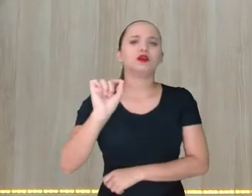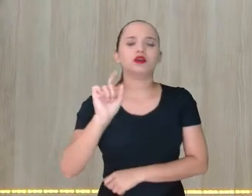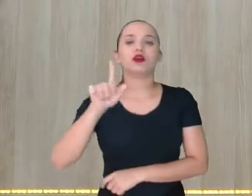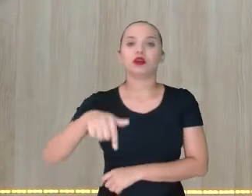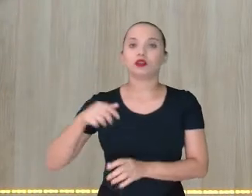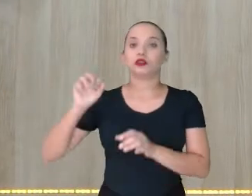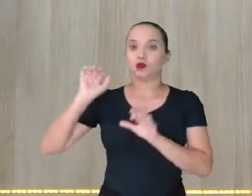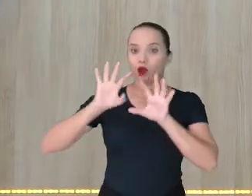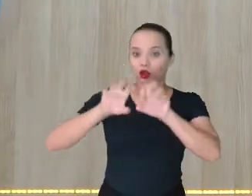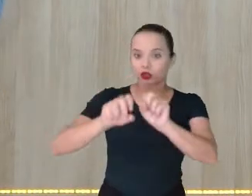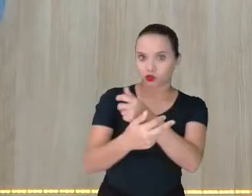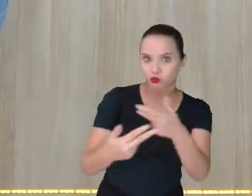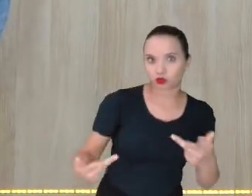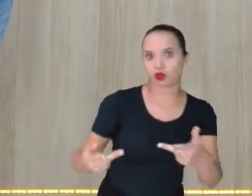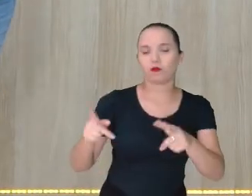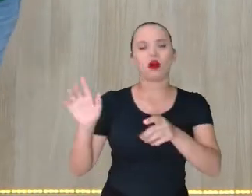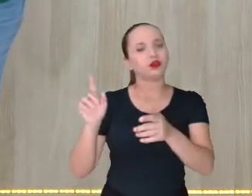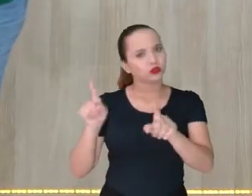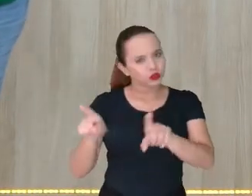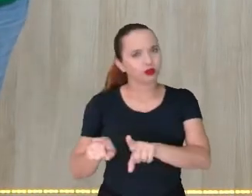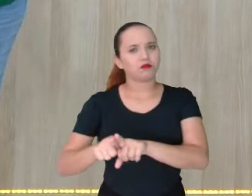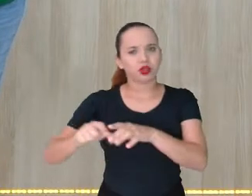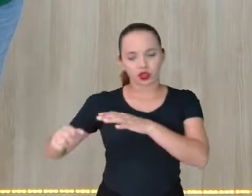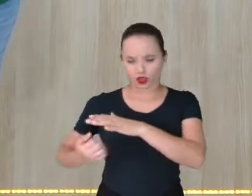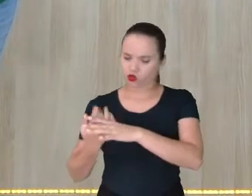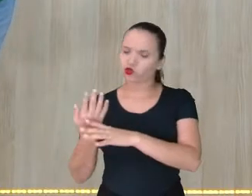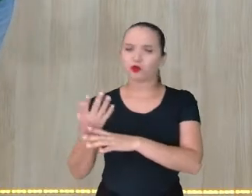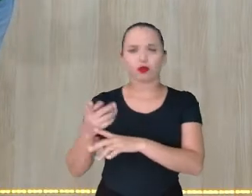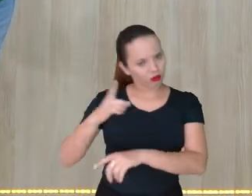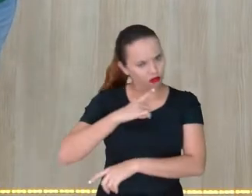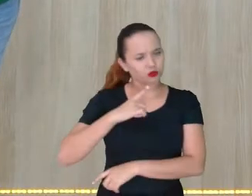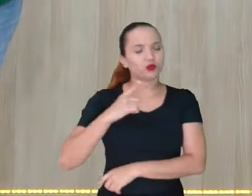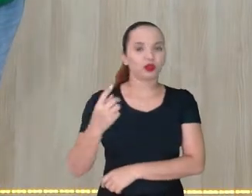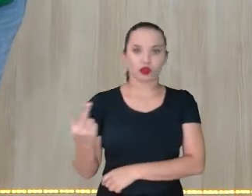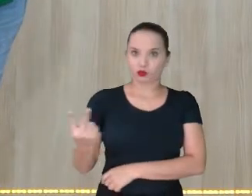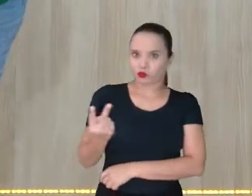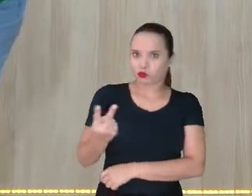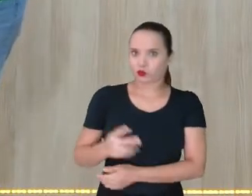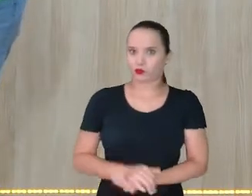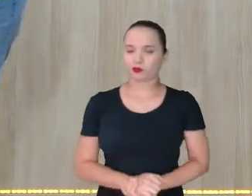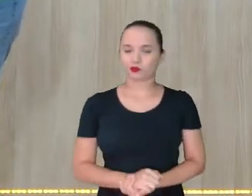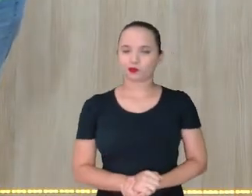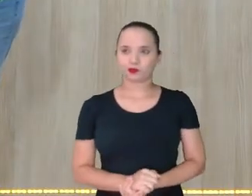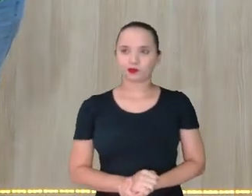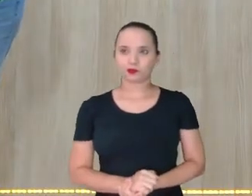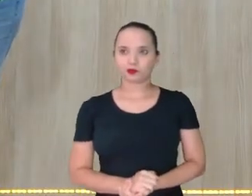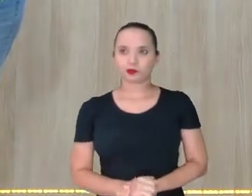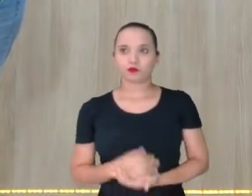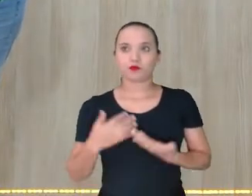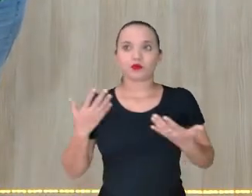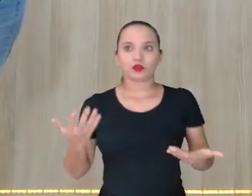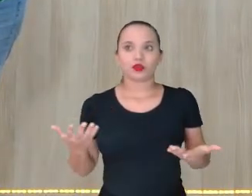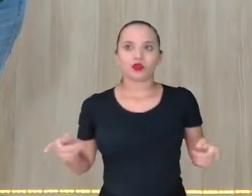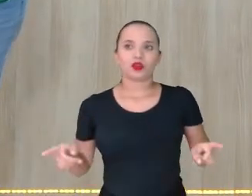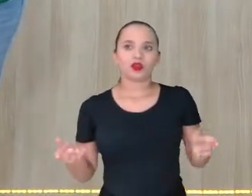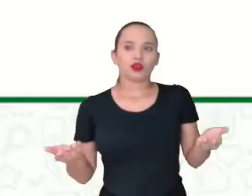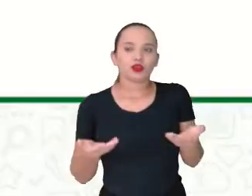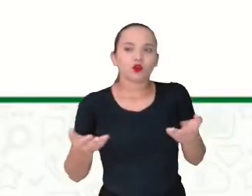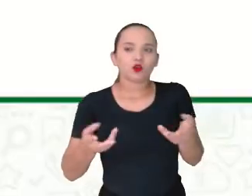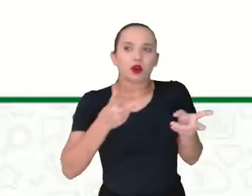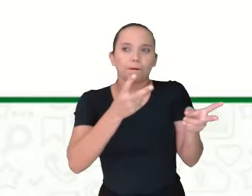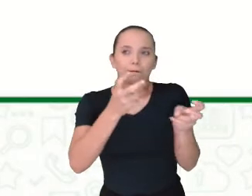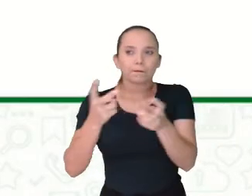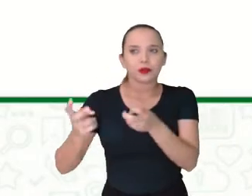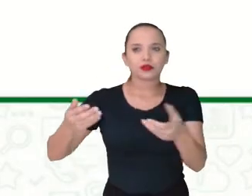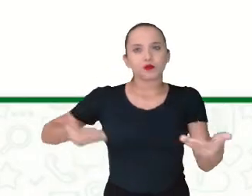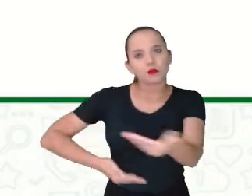nos animais, esse tipo de reprodução é muito natural, né, de ocorrer. E aí, ó, percepção e